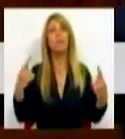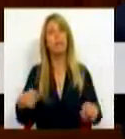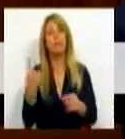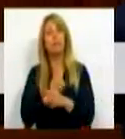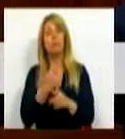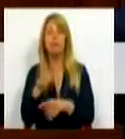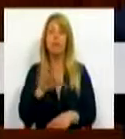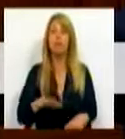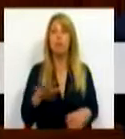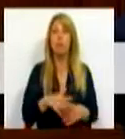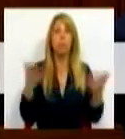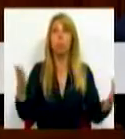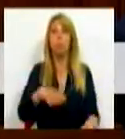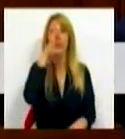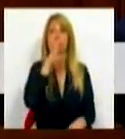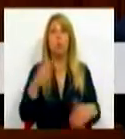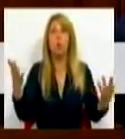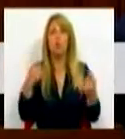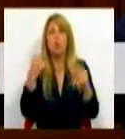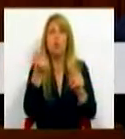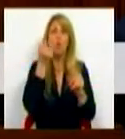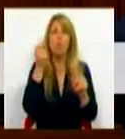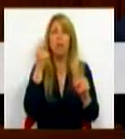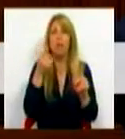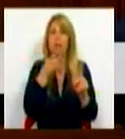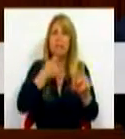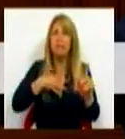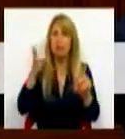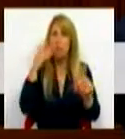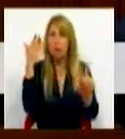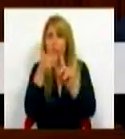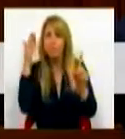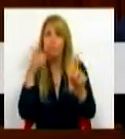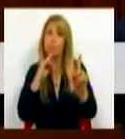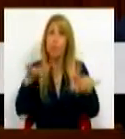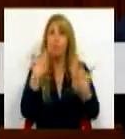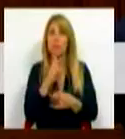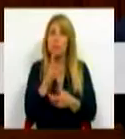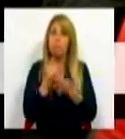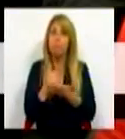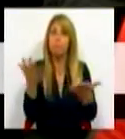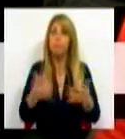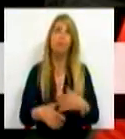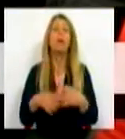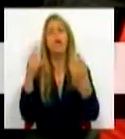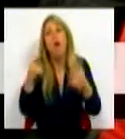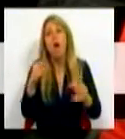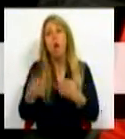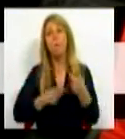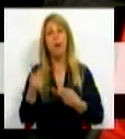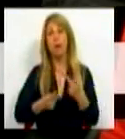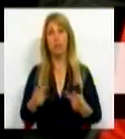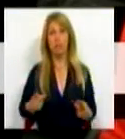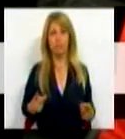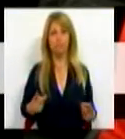várias situações. Portanto, não sei, só me concretizando um pouco mais algo que eu possa contribuir. Era apenas uma análise em relação